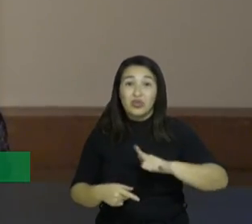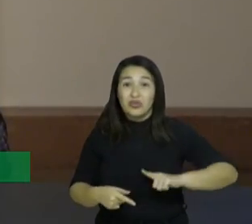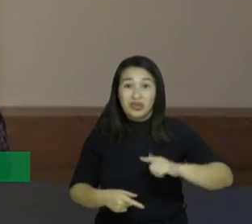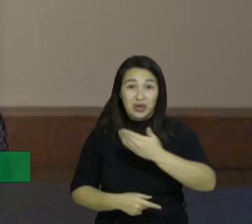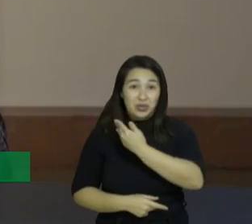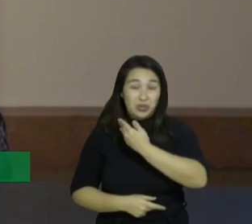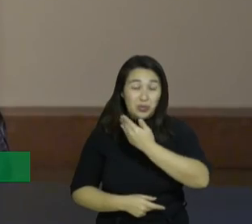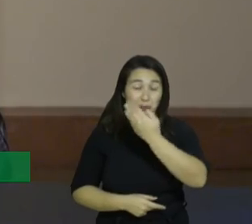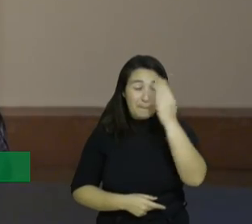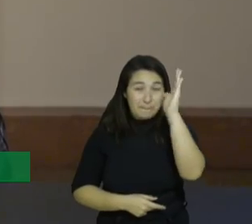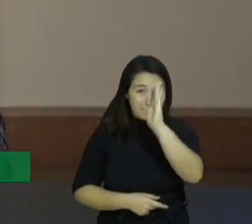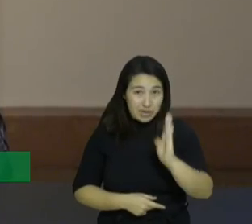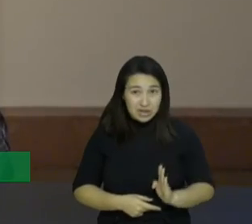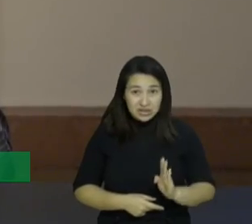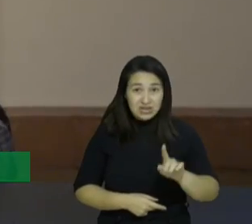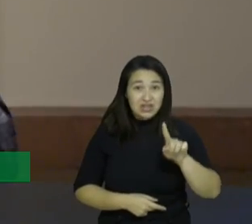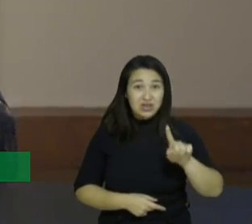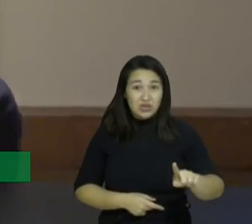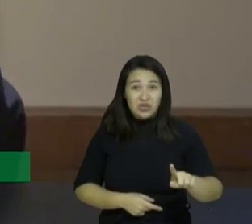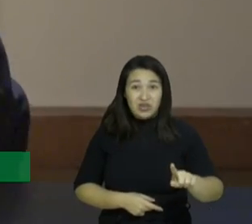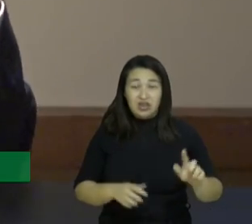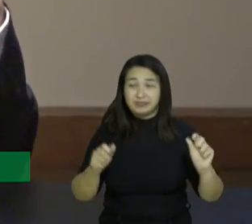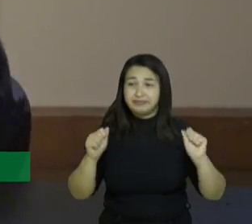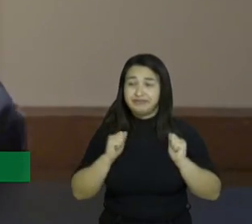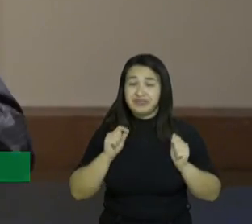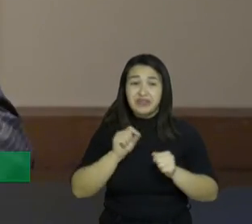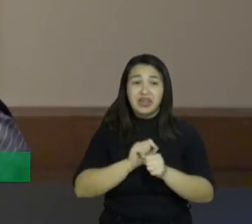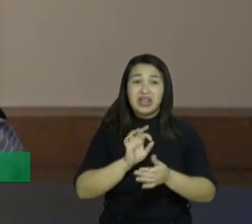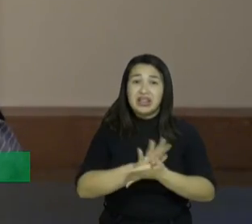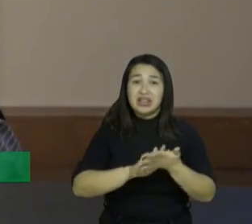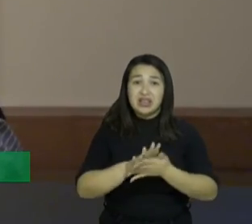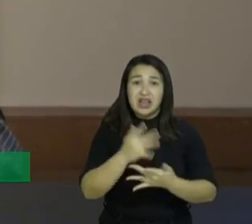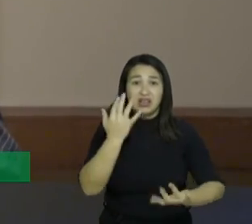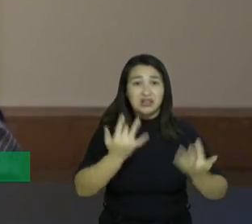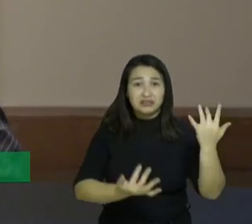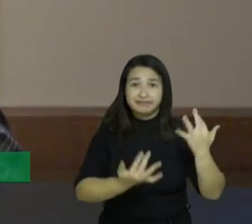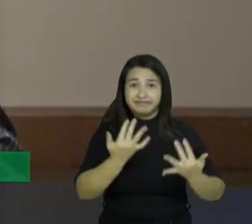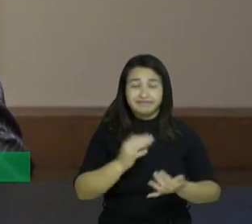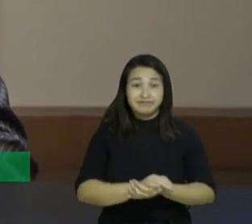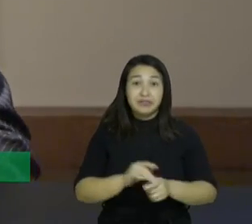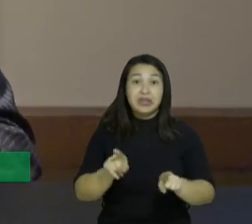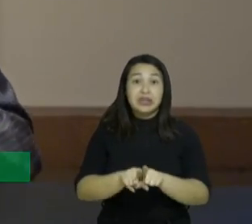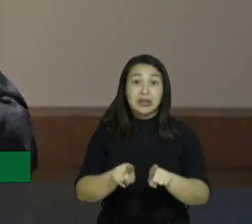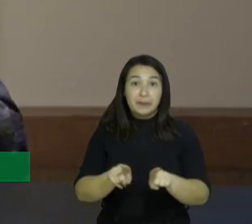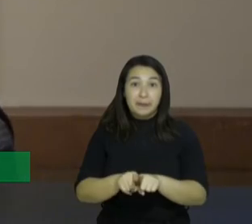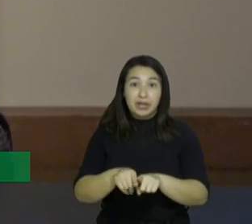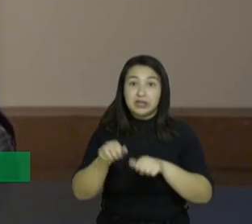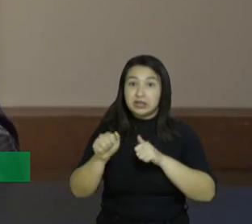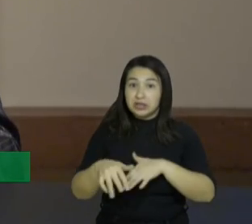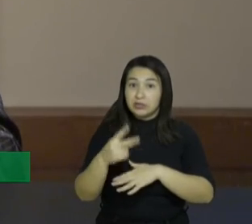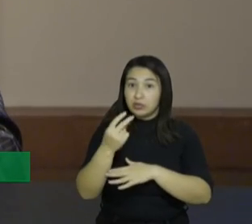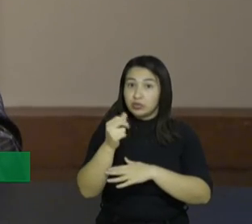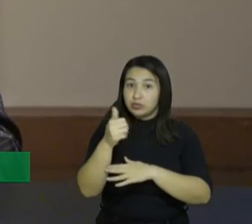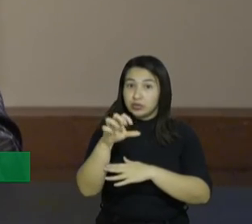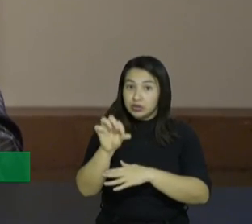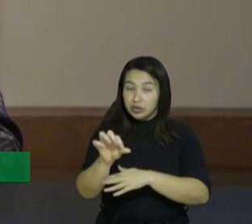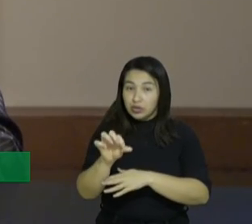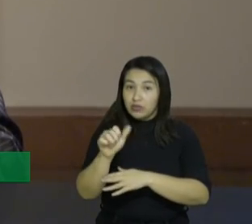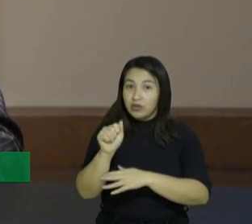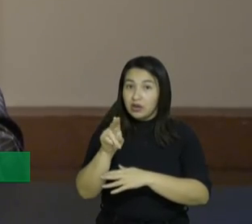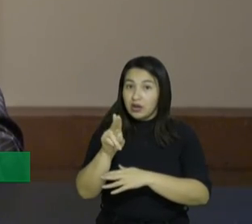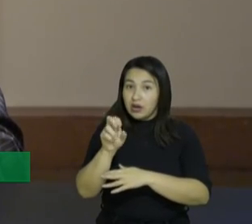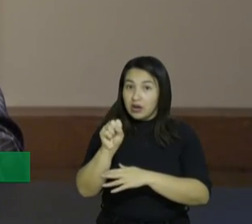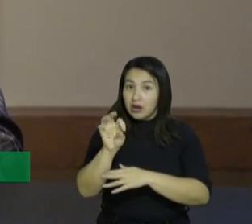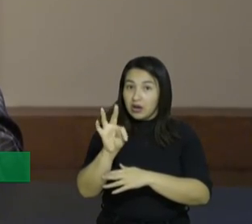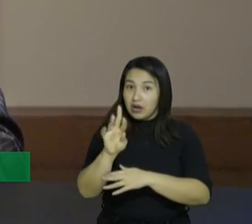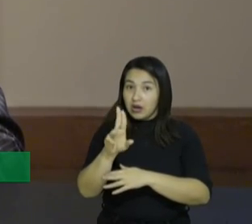na Amazônia né naquele mês no mês seguinte em setembro de 2019 o Parlamento da Áustria que aliás também é um país que tem